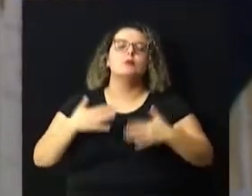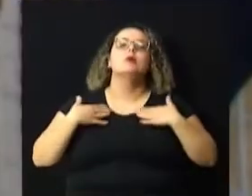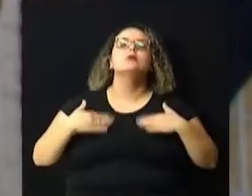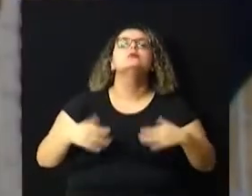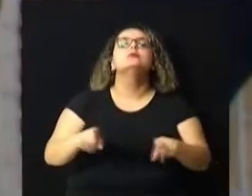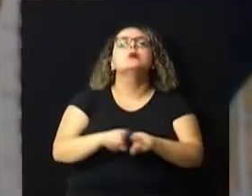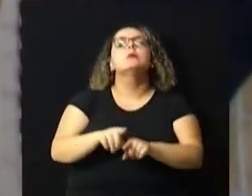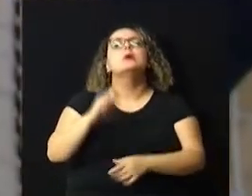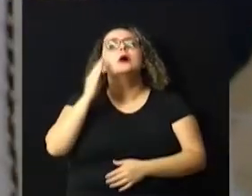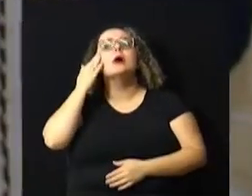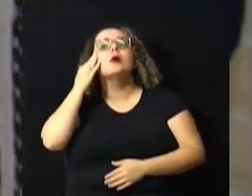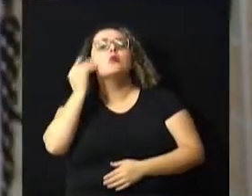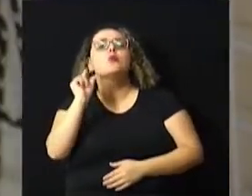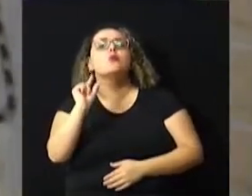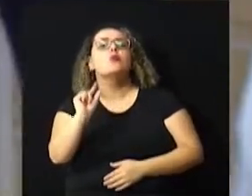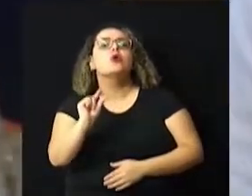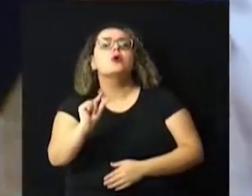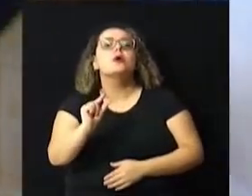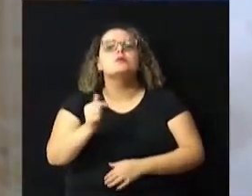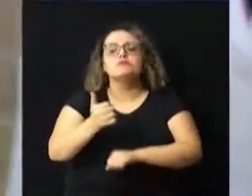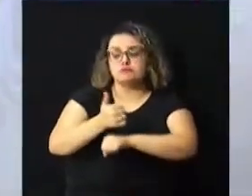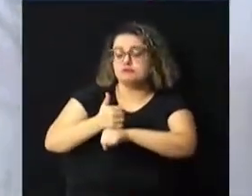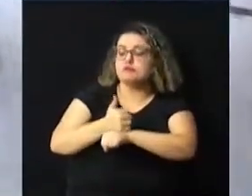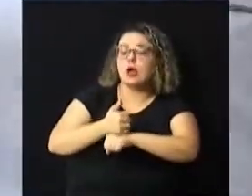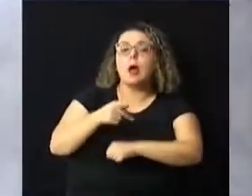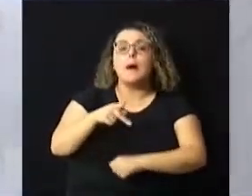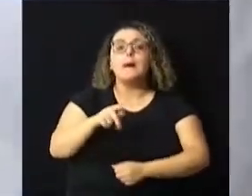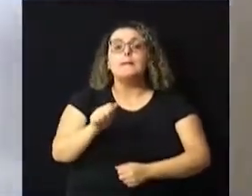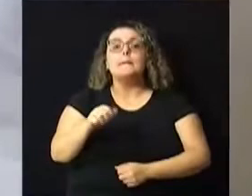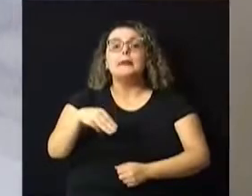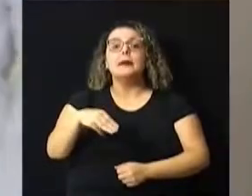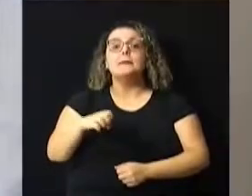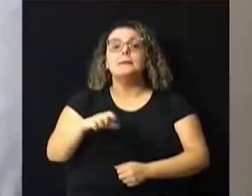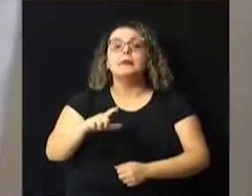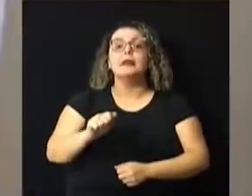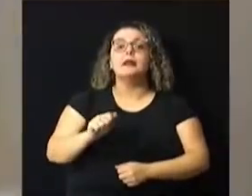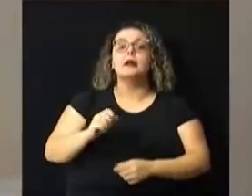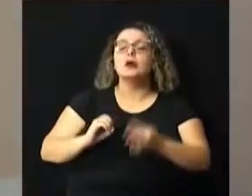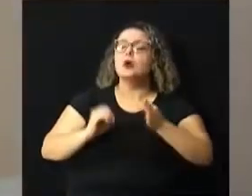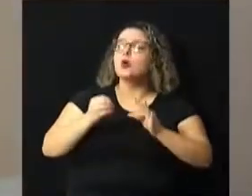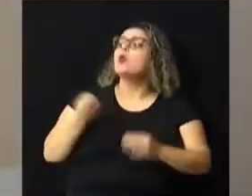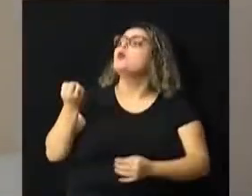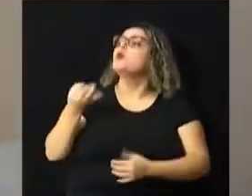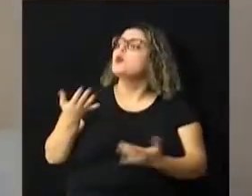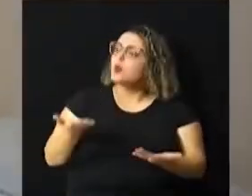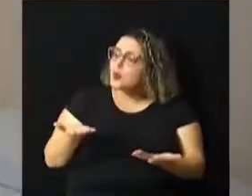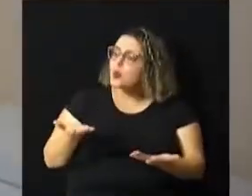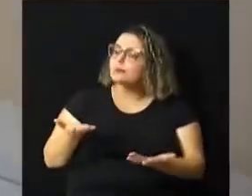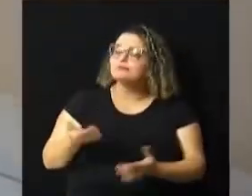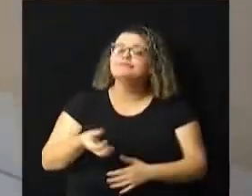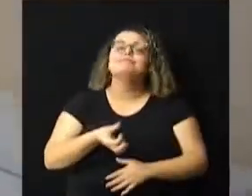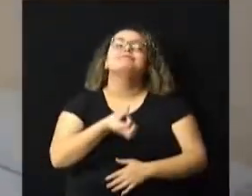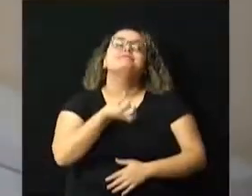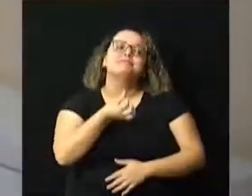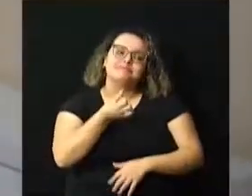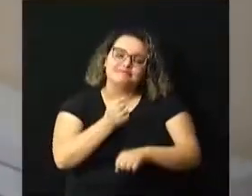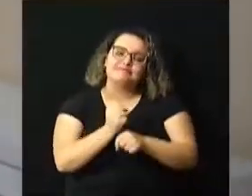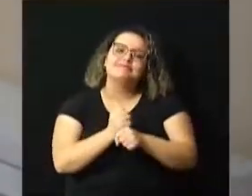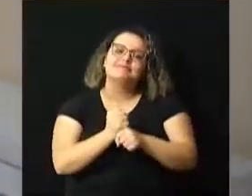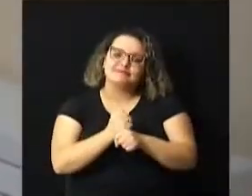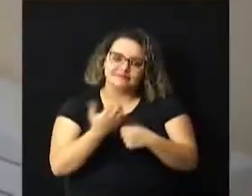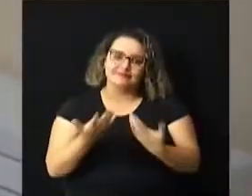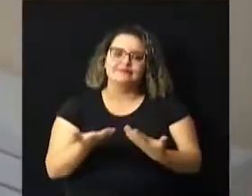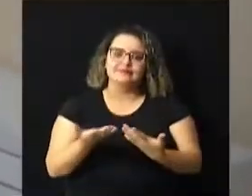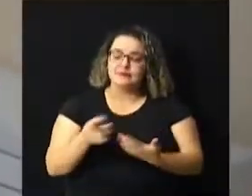essa profissão, eu estou aqui com a Pamela, que é terapeuta ocupacional. Há quanto tempo, Pamela? Há 6 anos. 6